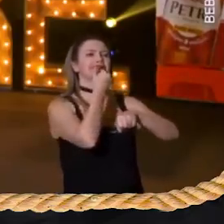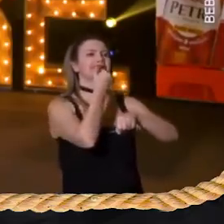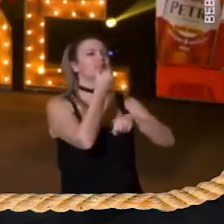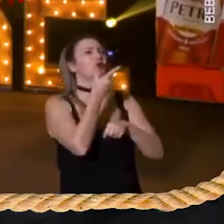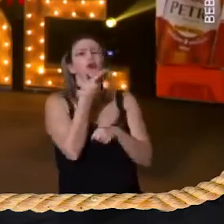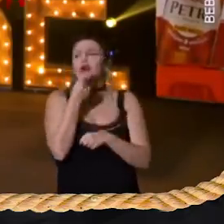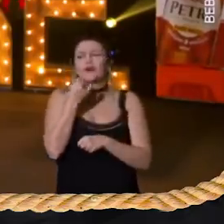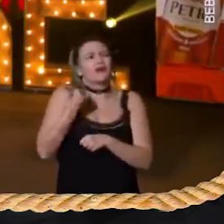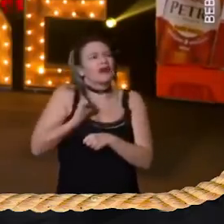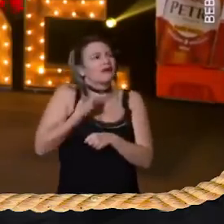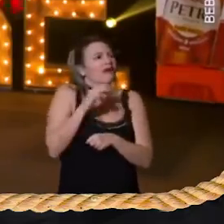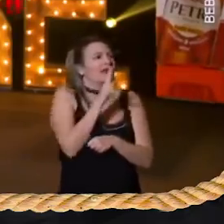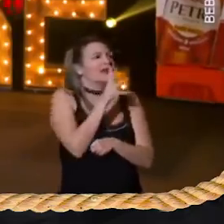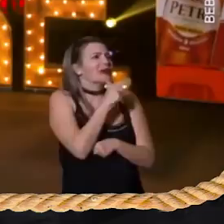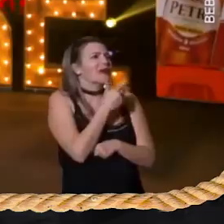demorar.